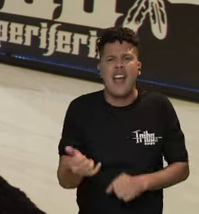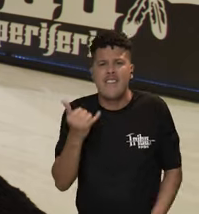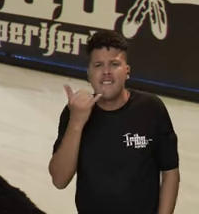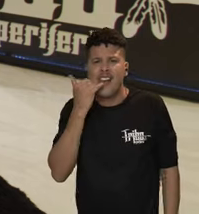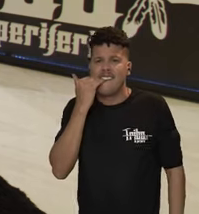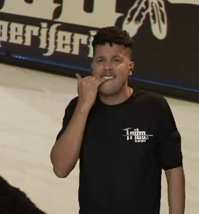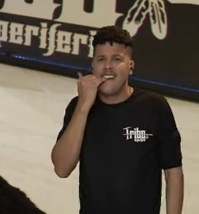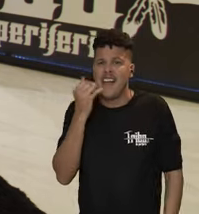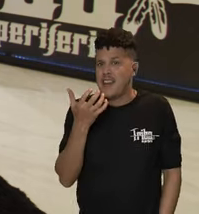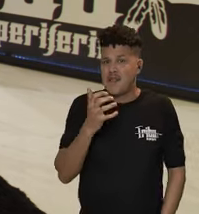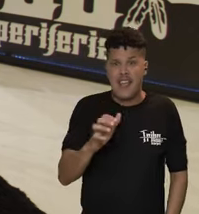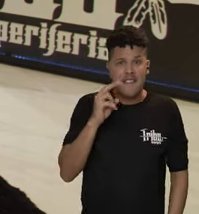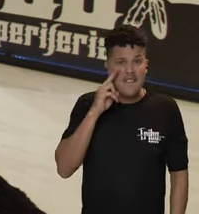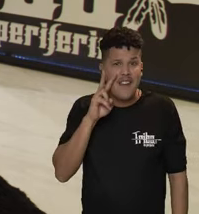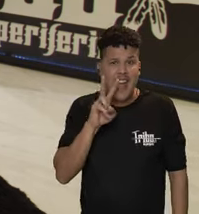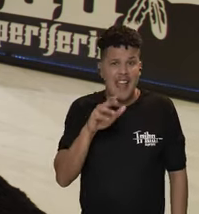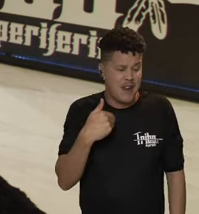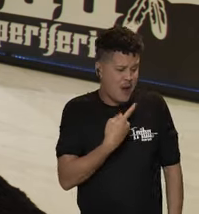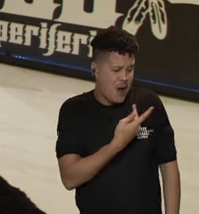não quer ver nosso